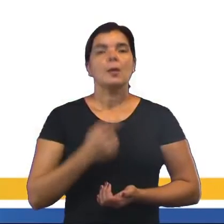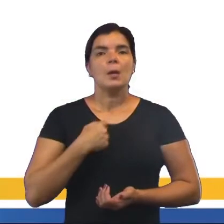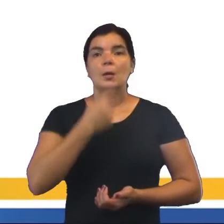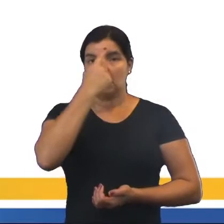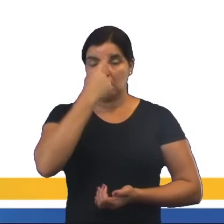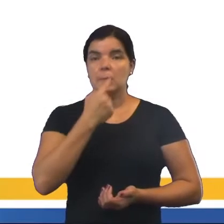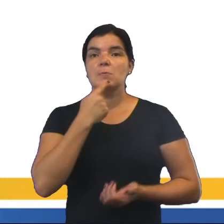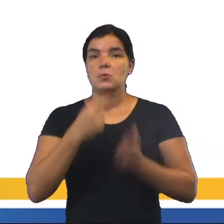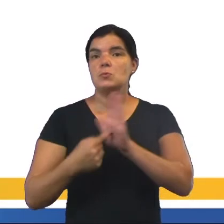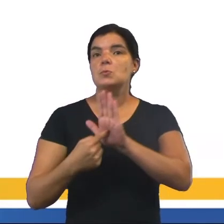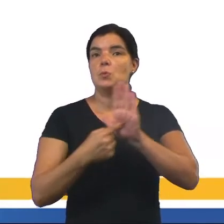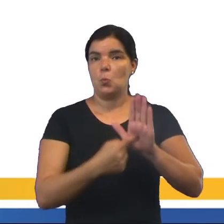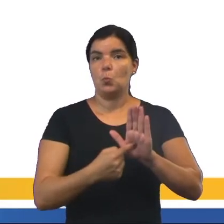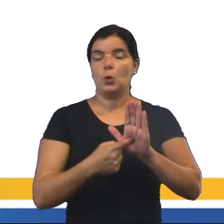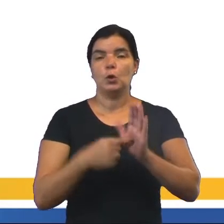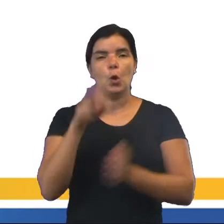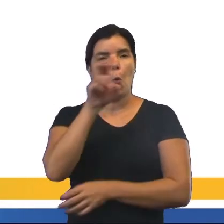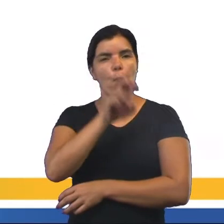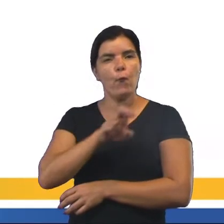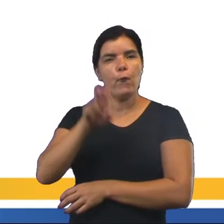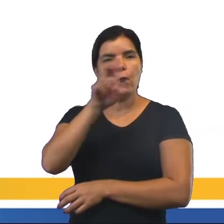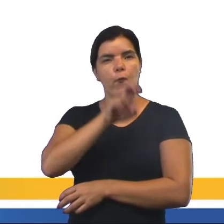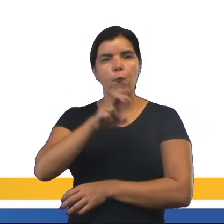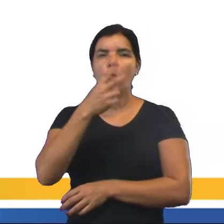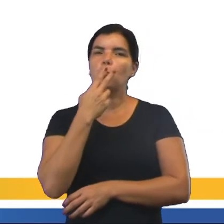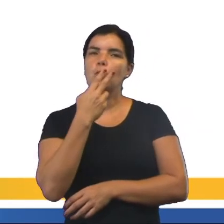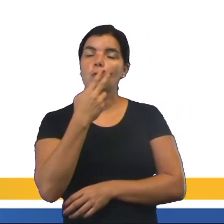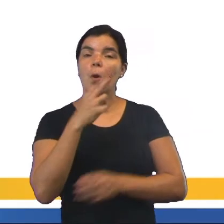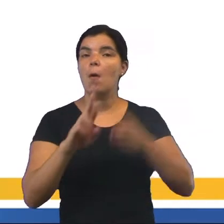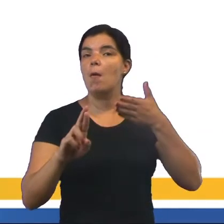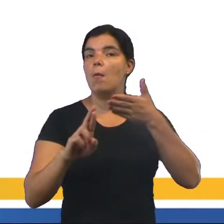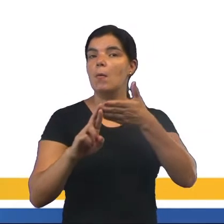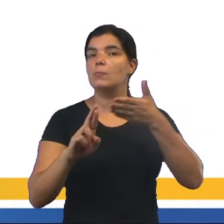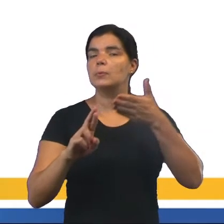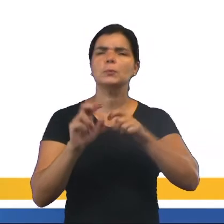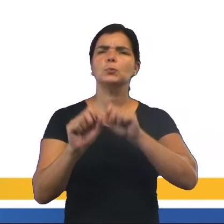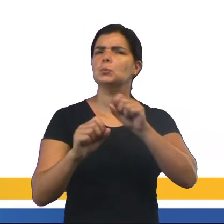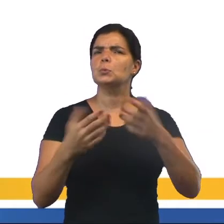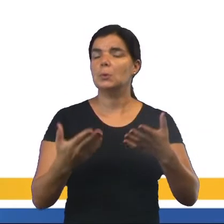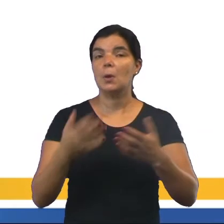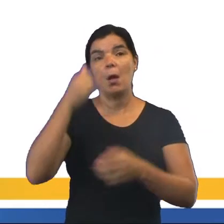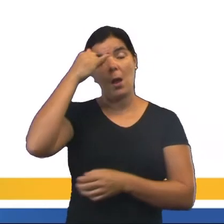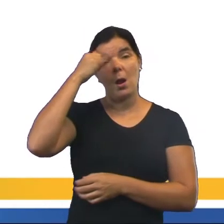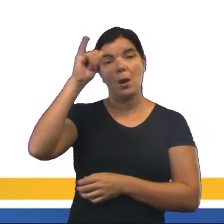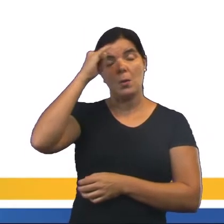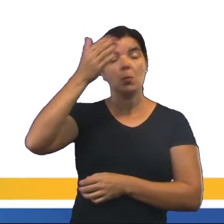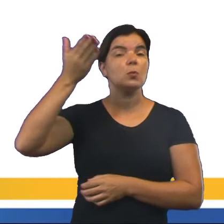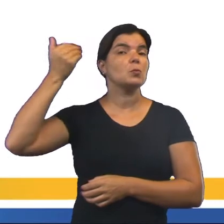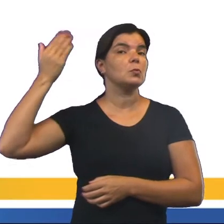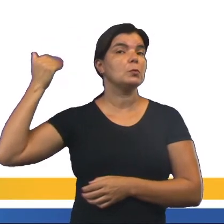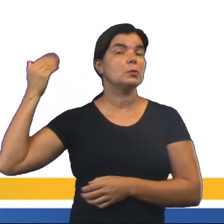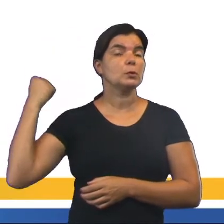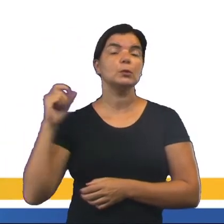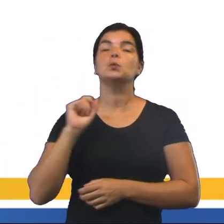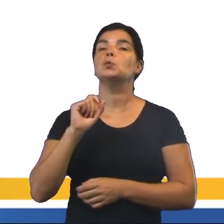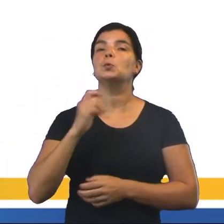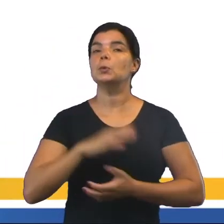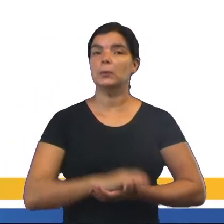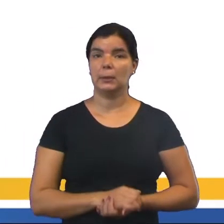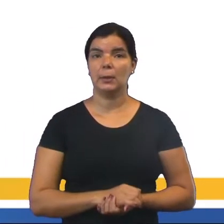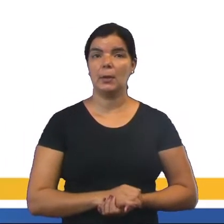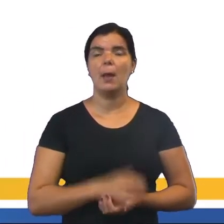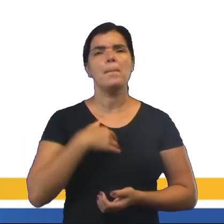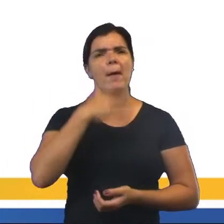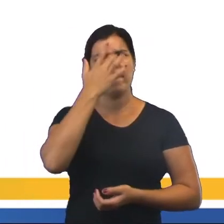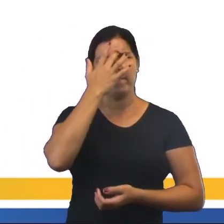Essa imagem que a gente pode ver da cobra fumando, ela faz referência à ideia que se tinha naquela época de que não